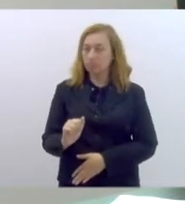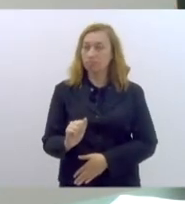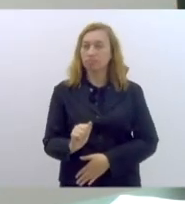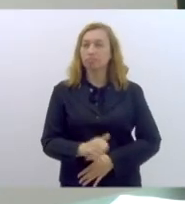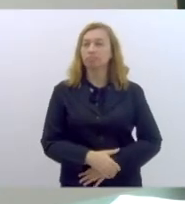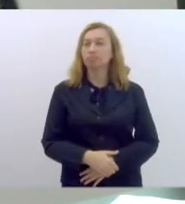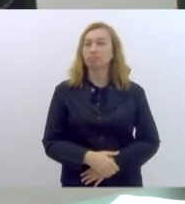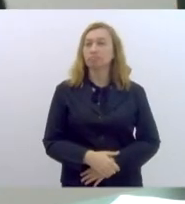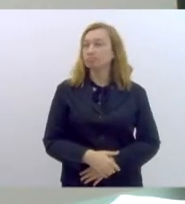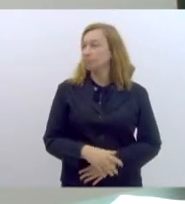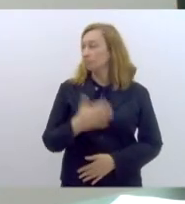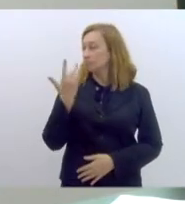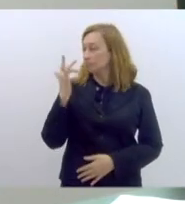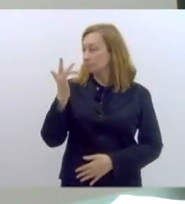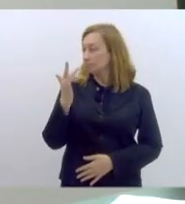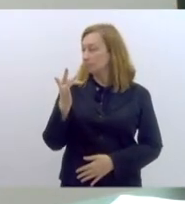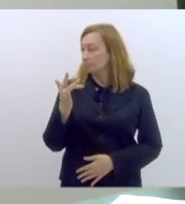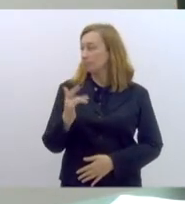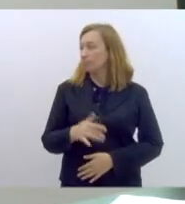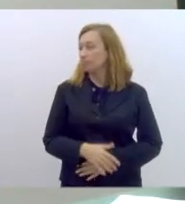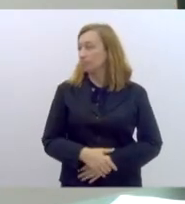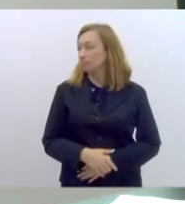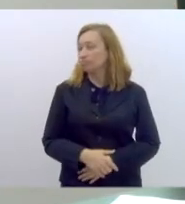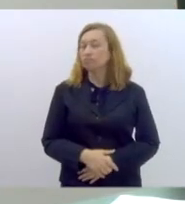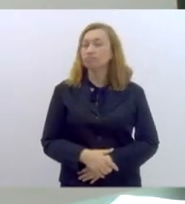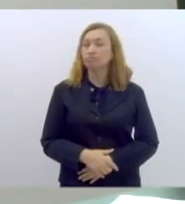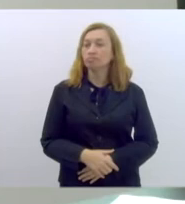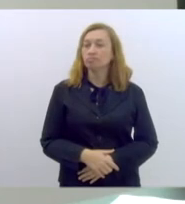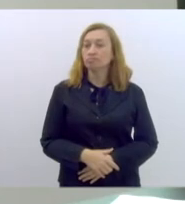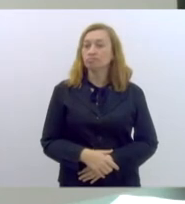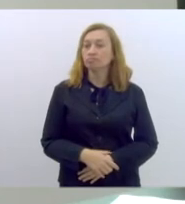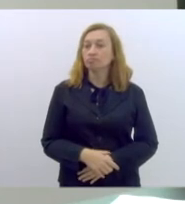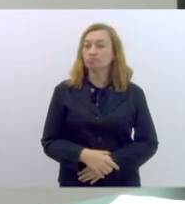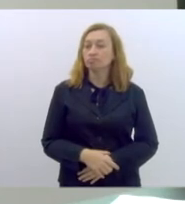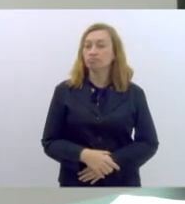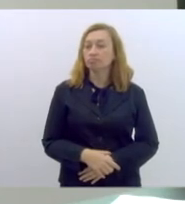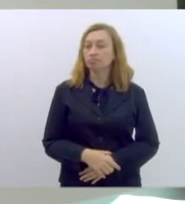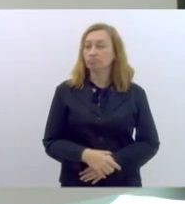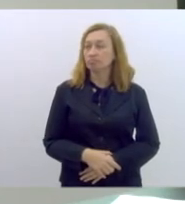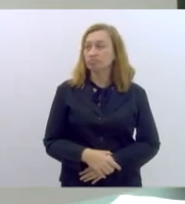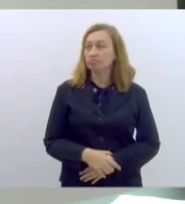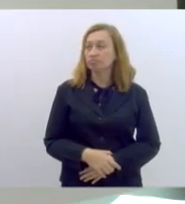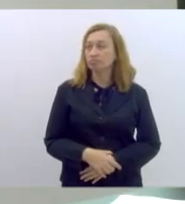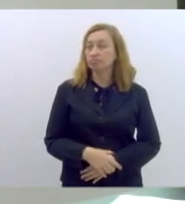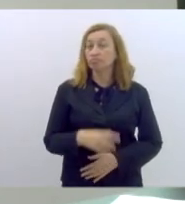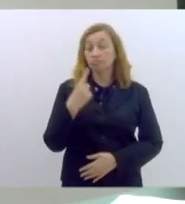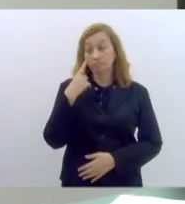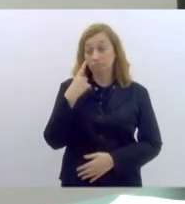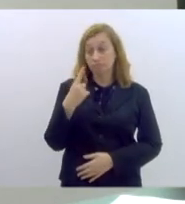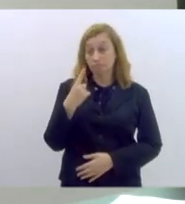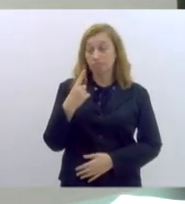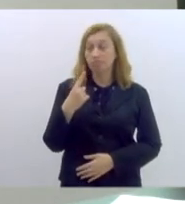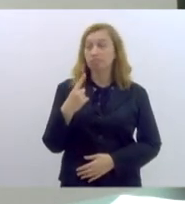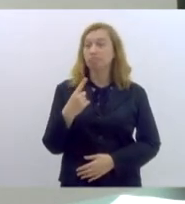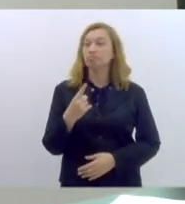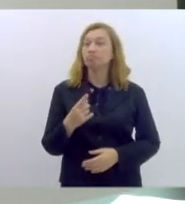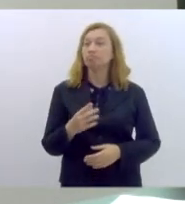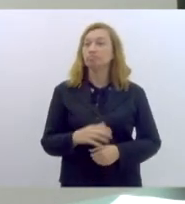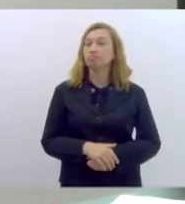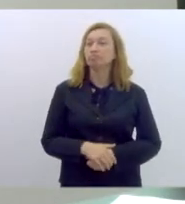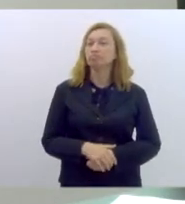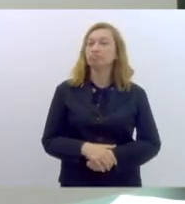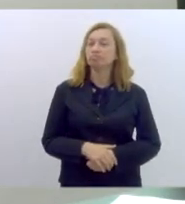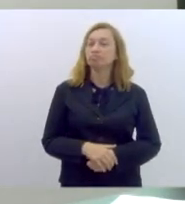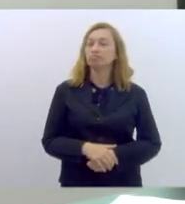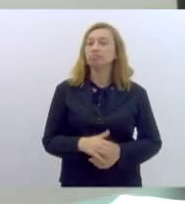é o Tesouro, é o secretário de Fazenda, que, tendo em vista a promulgação